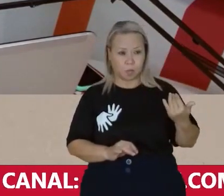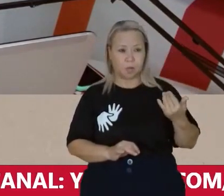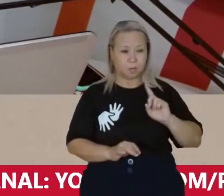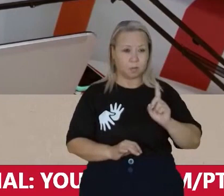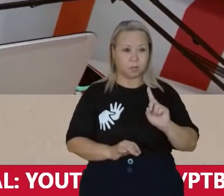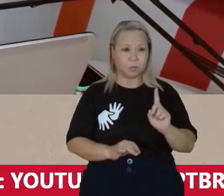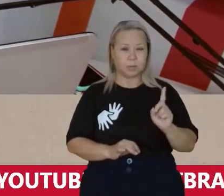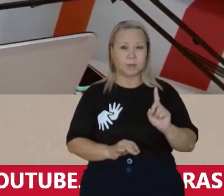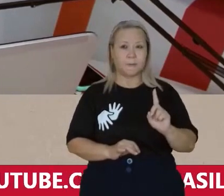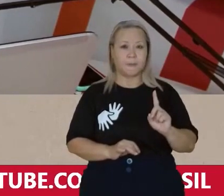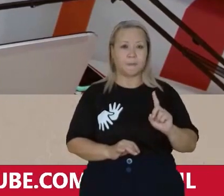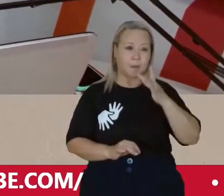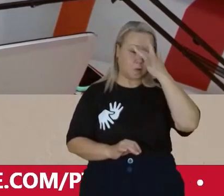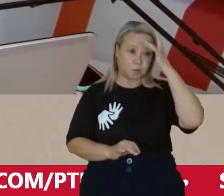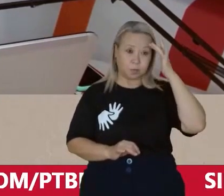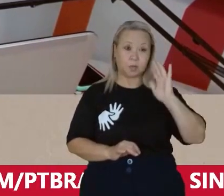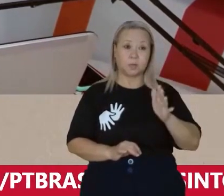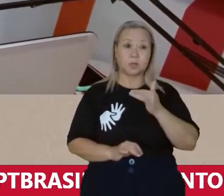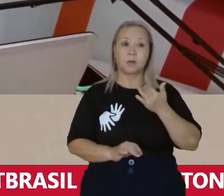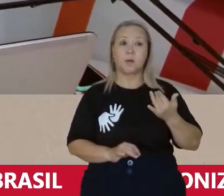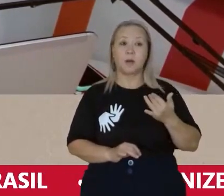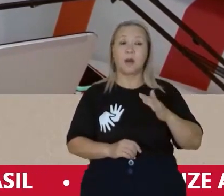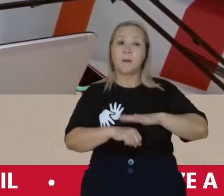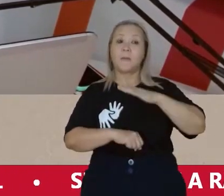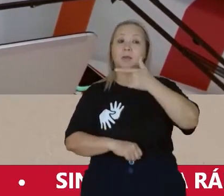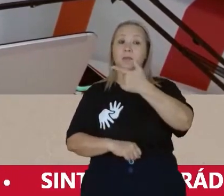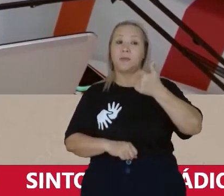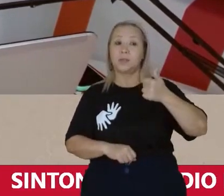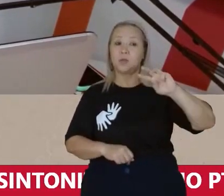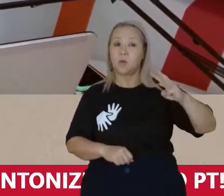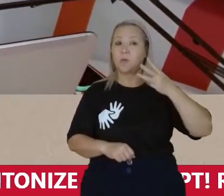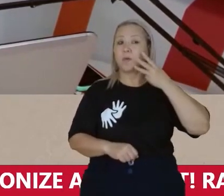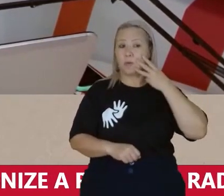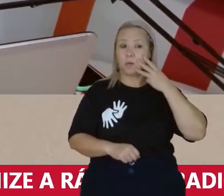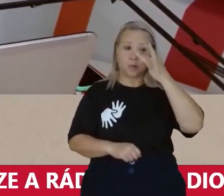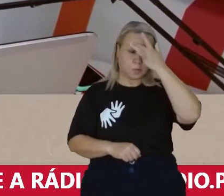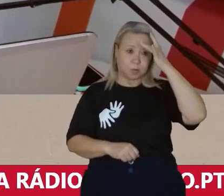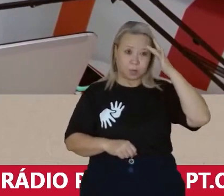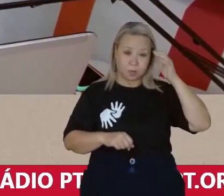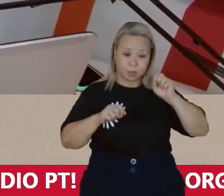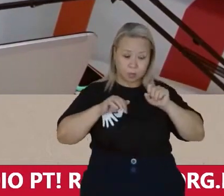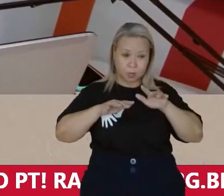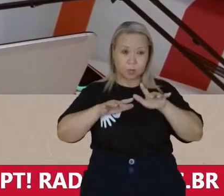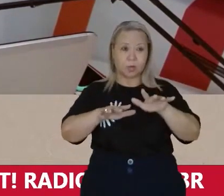tantas pessoas já falecidas, mas mais de 21 milhões de pessoas contaminadas. São lidar